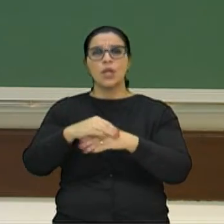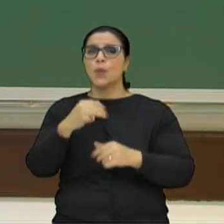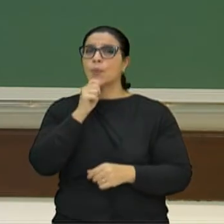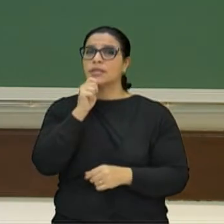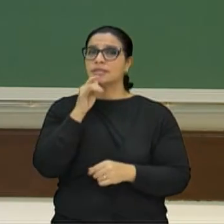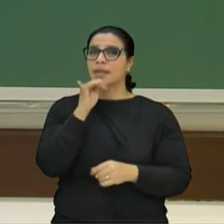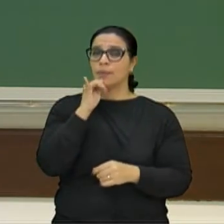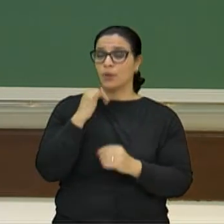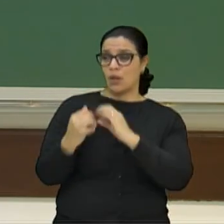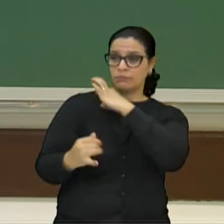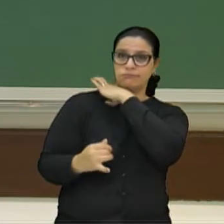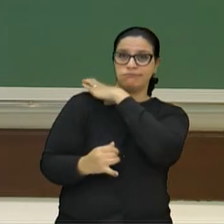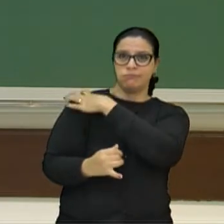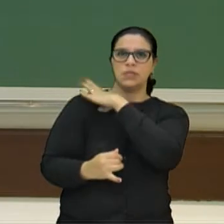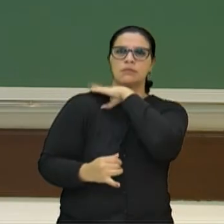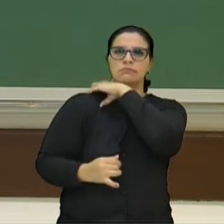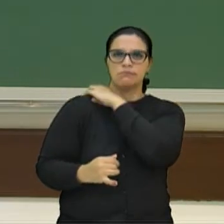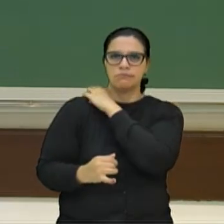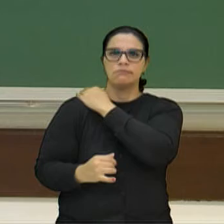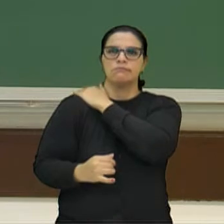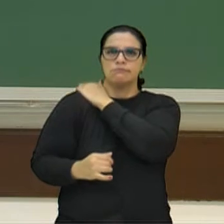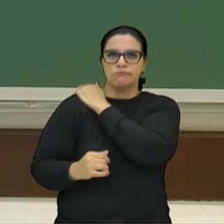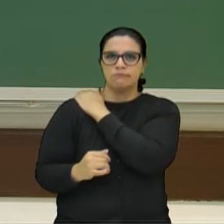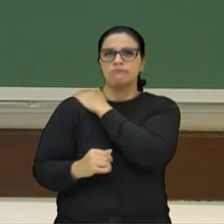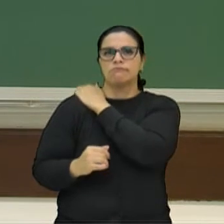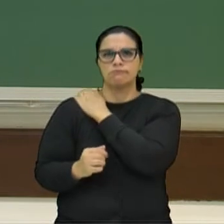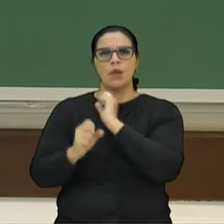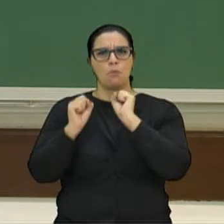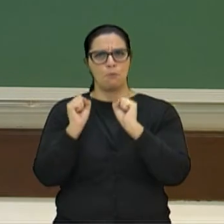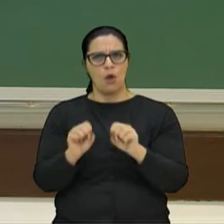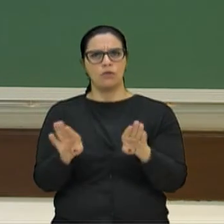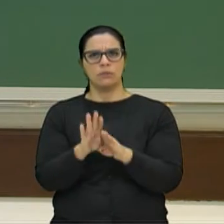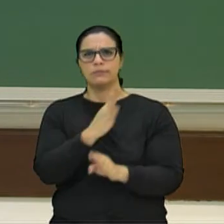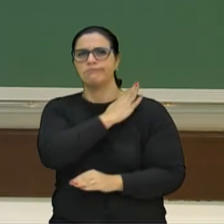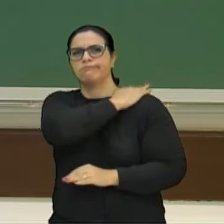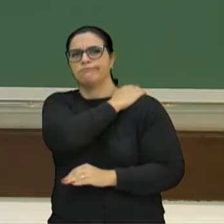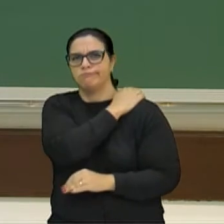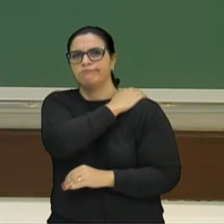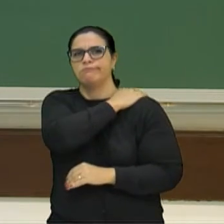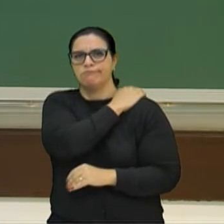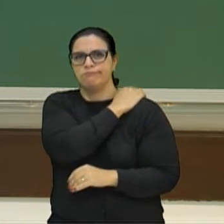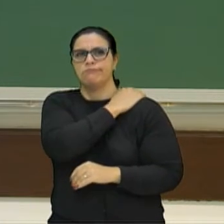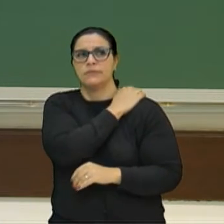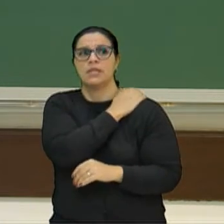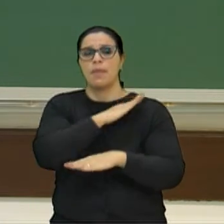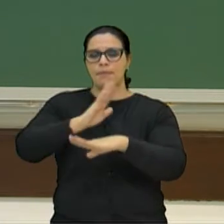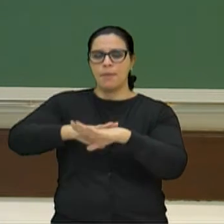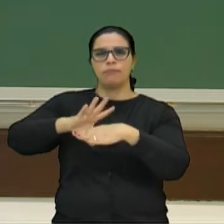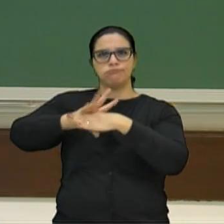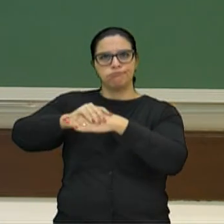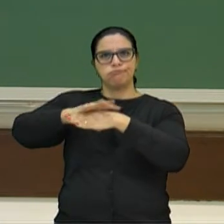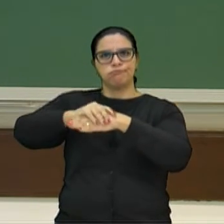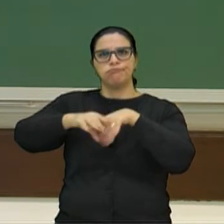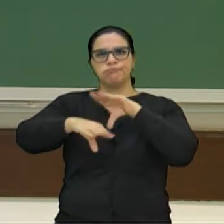da cervical, então eu posso estar massageando essa região, está doendo minha mão, eu